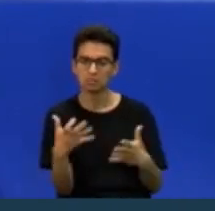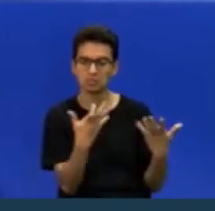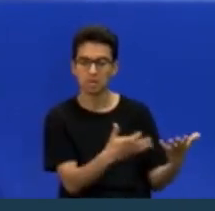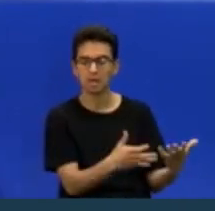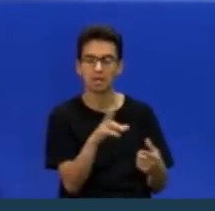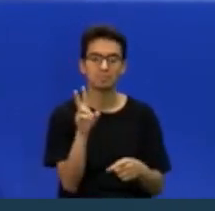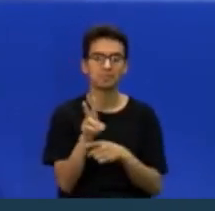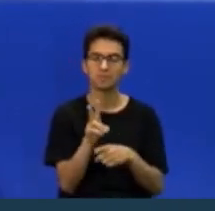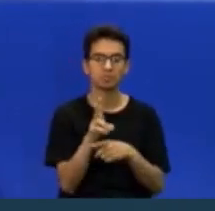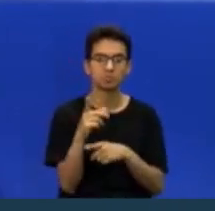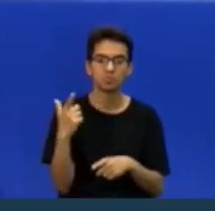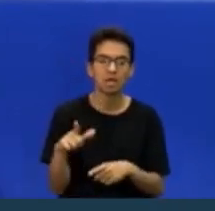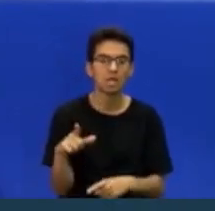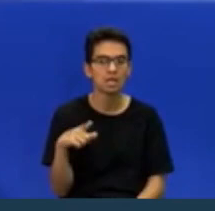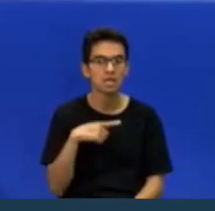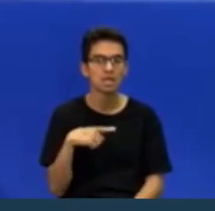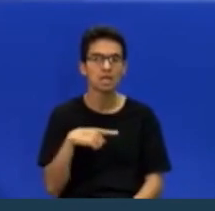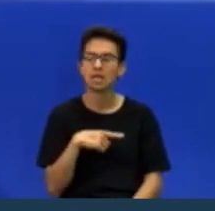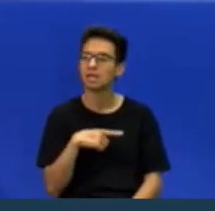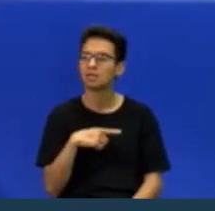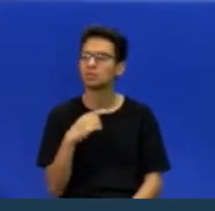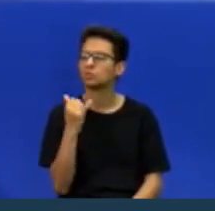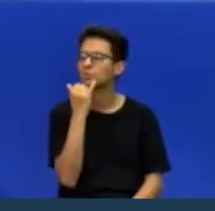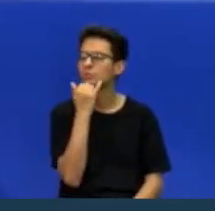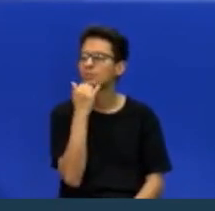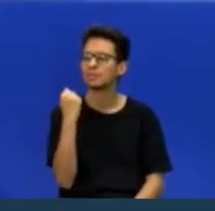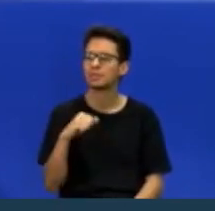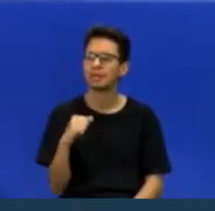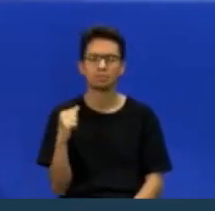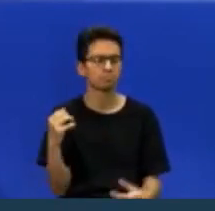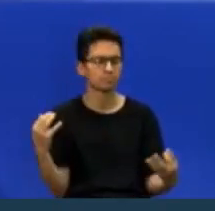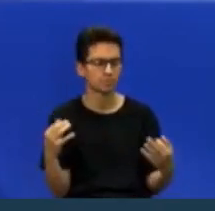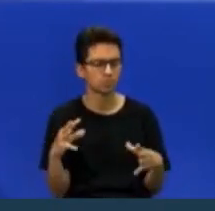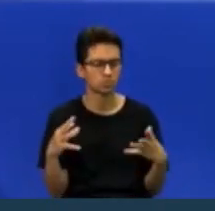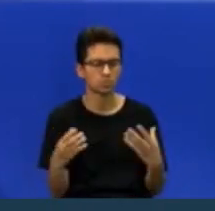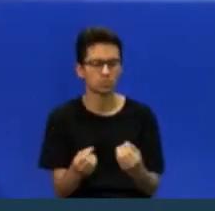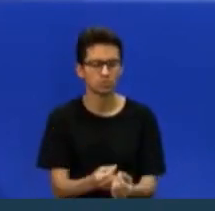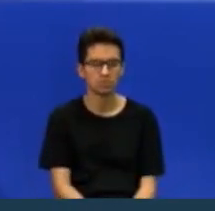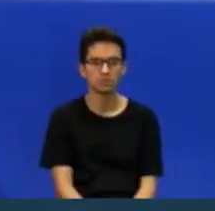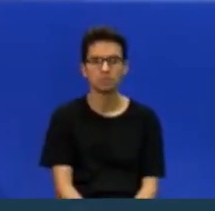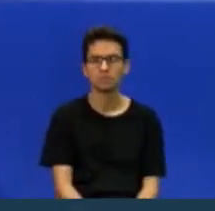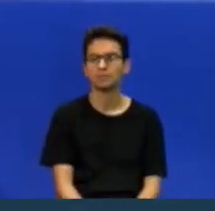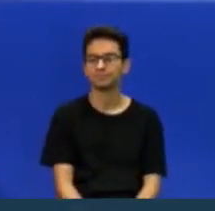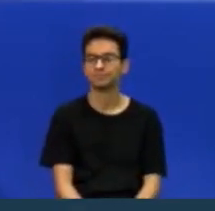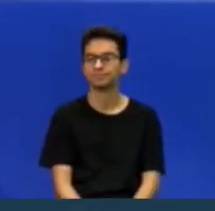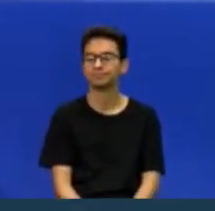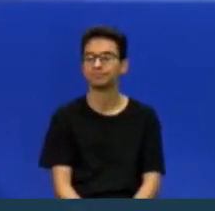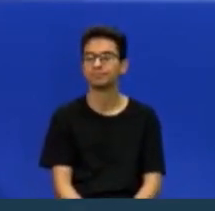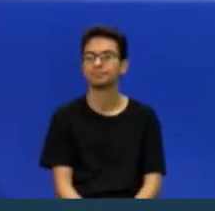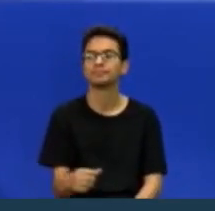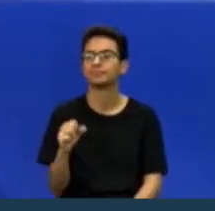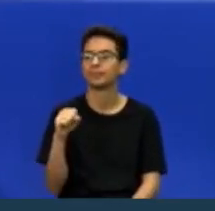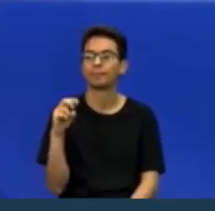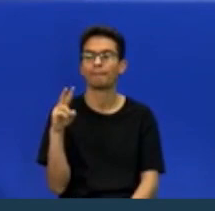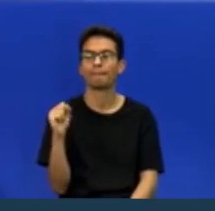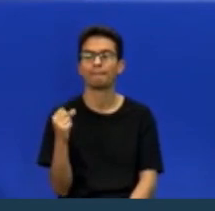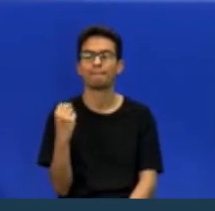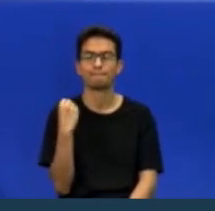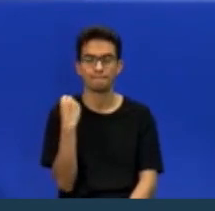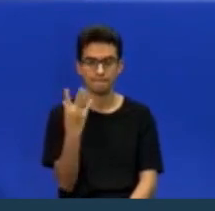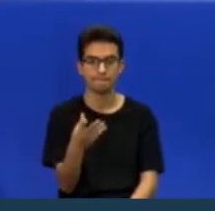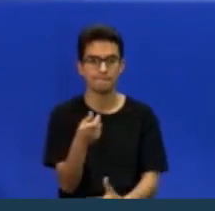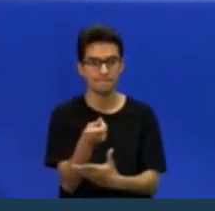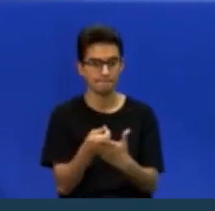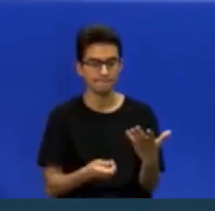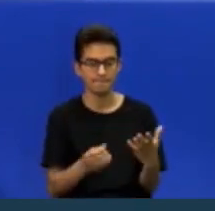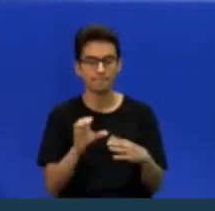está previsto, isso não está. Então o atendimento ele tem que ser integral. Apesar de o SUS ter sido definido, concebido e